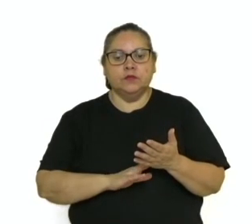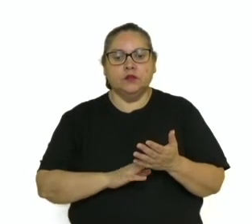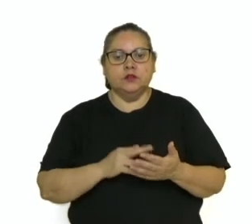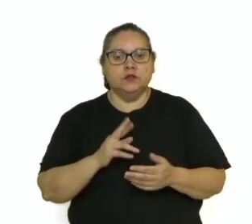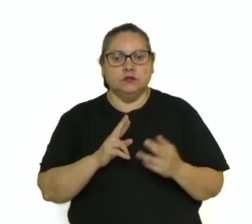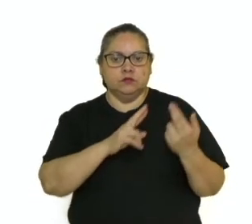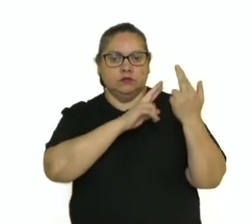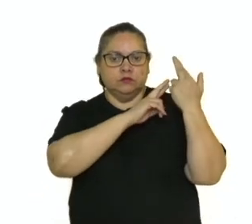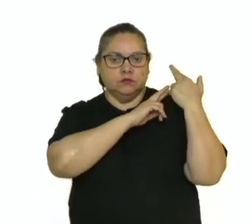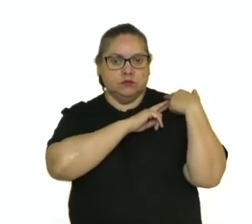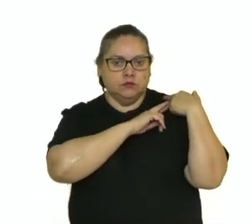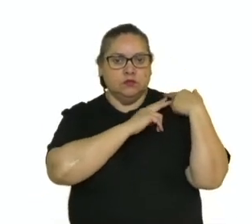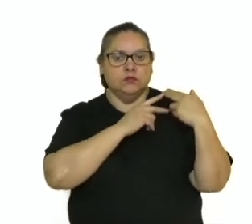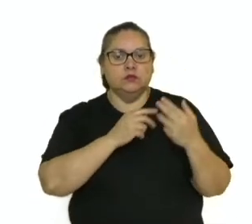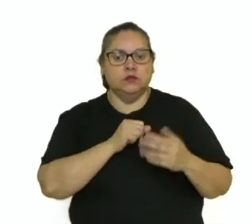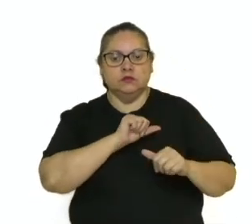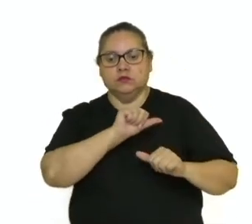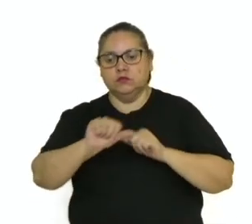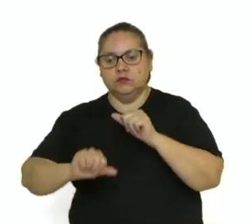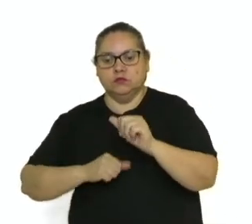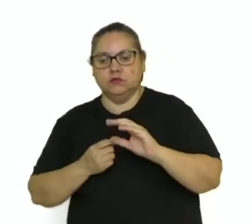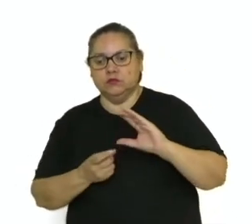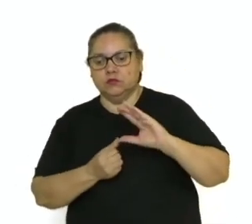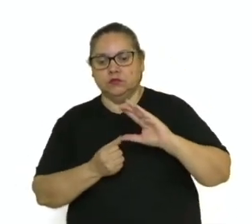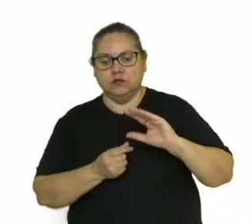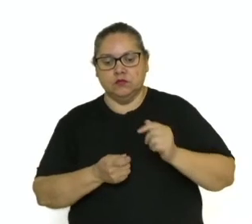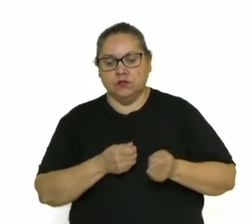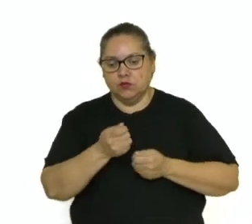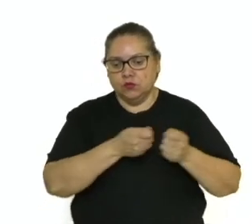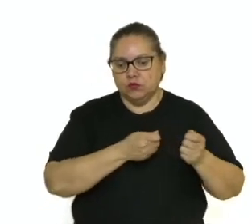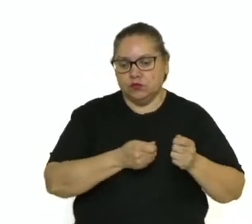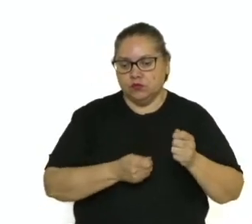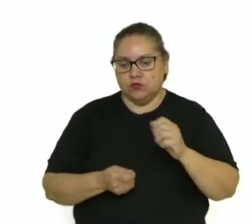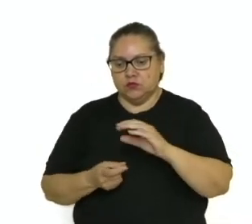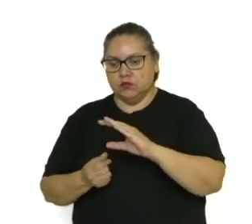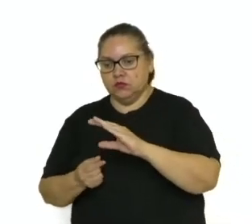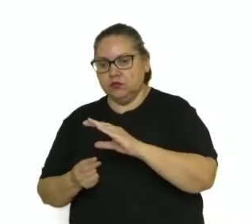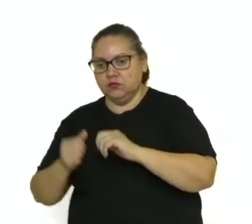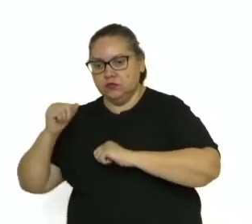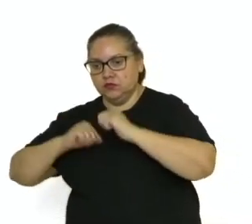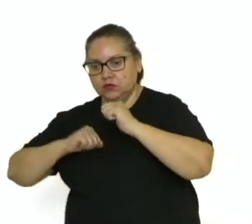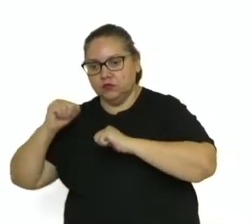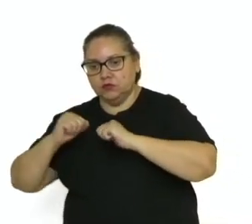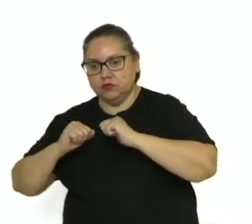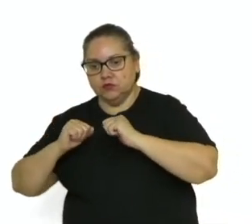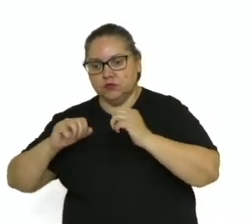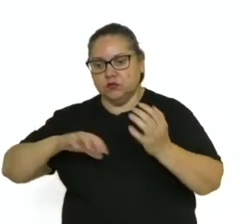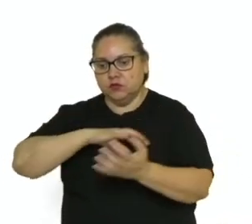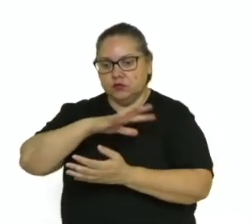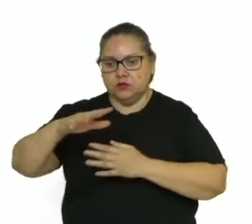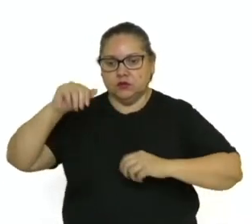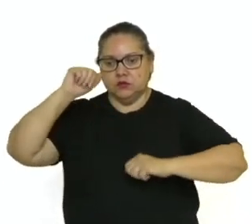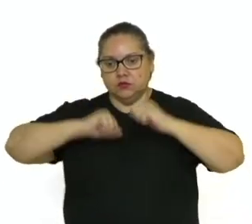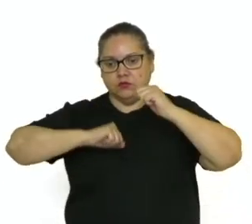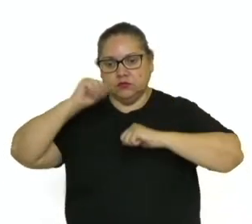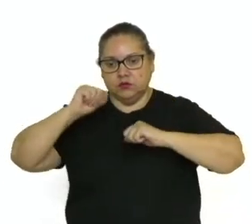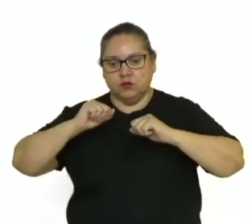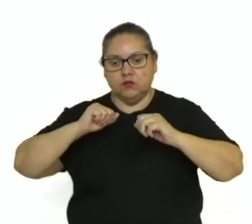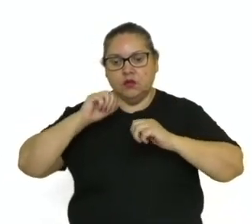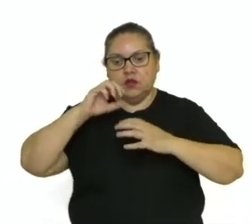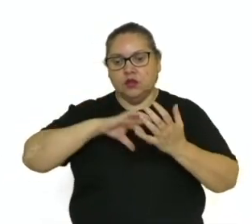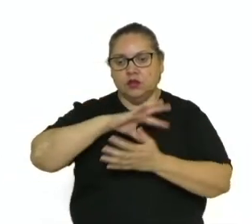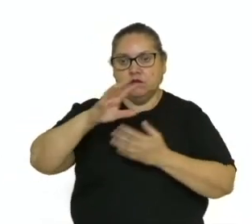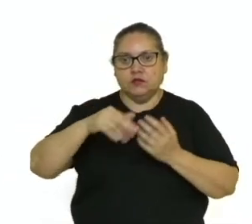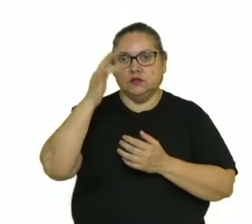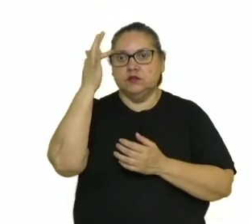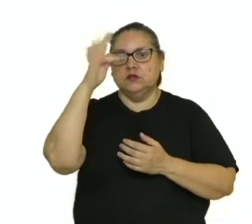Os fatores responsáveis pela transição entre o capitalismo comercial e o industrial foram a Revolução Industrial e a Revolução Francesa.